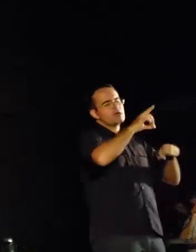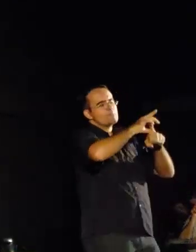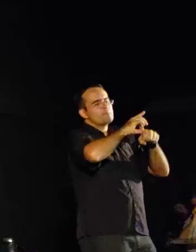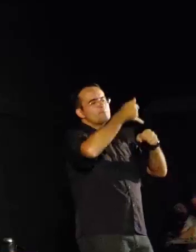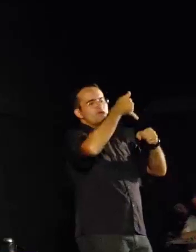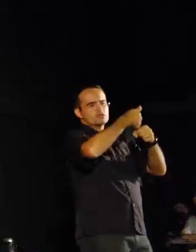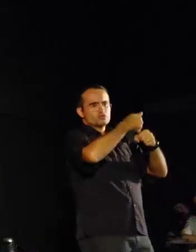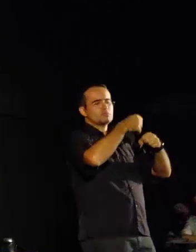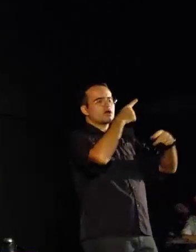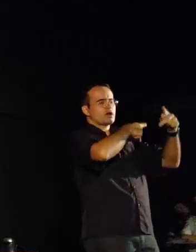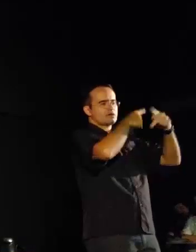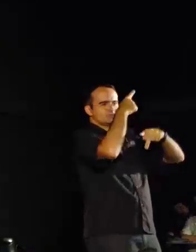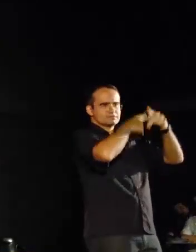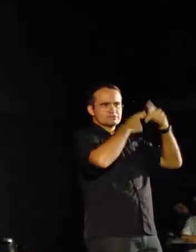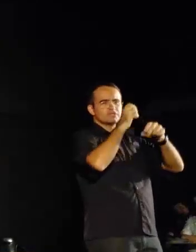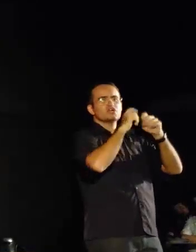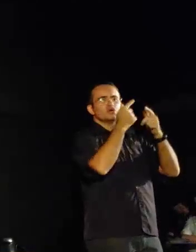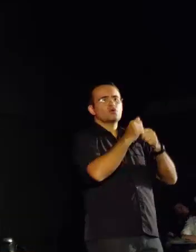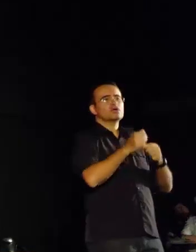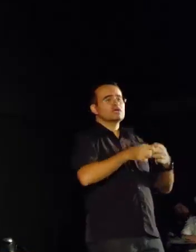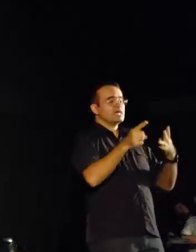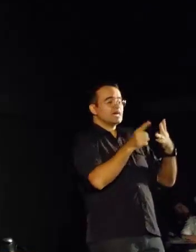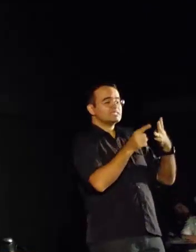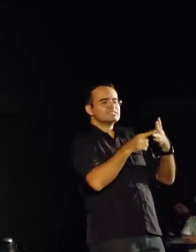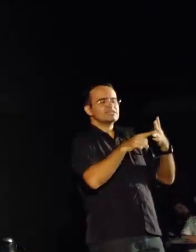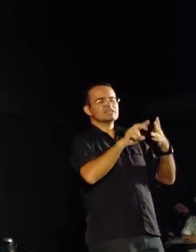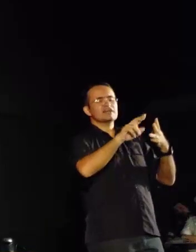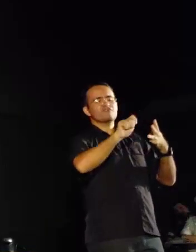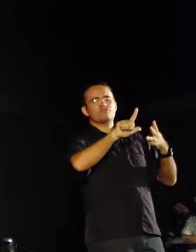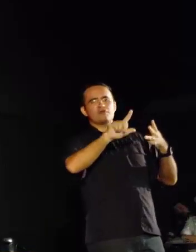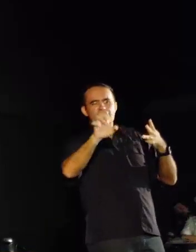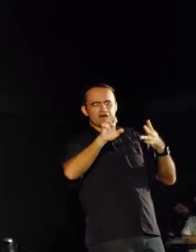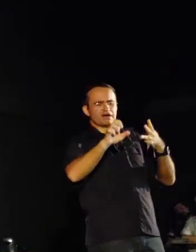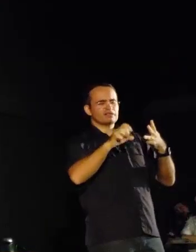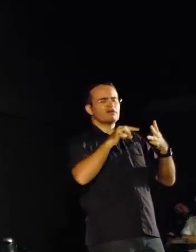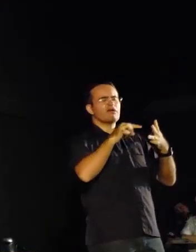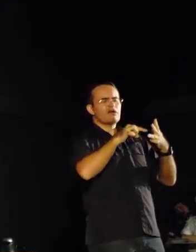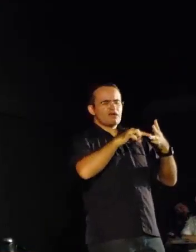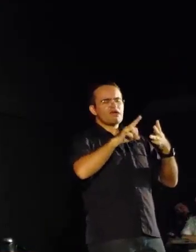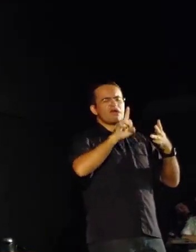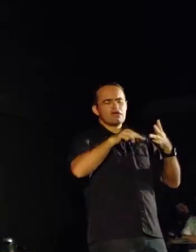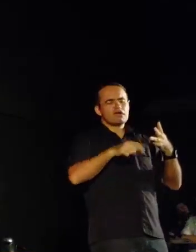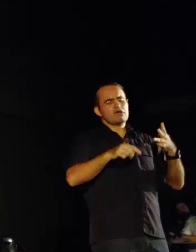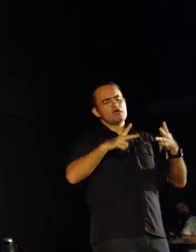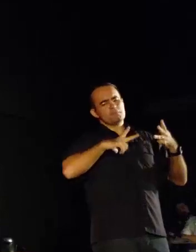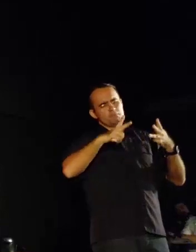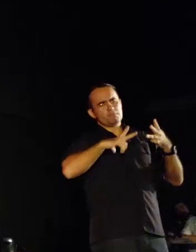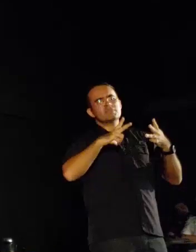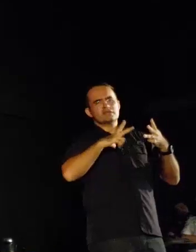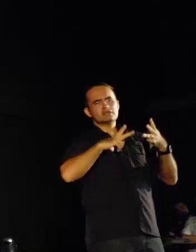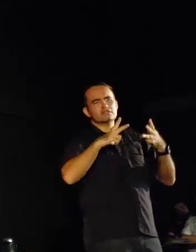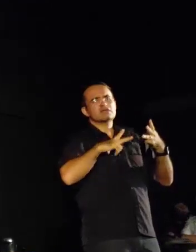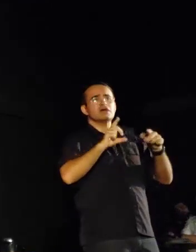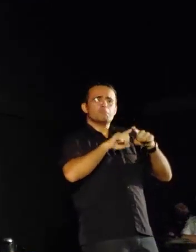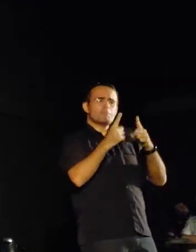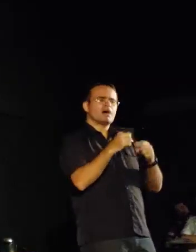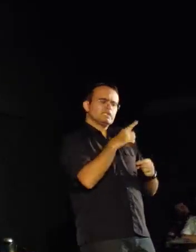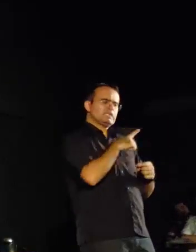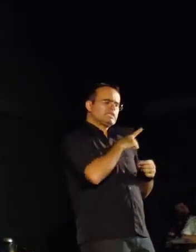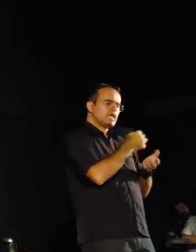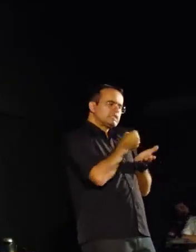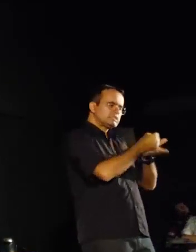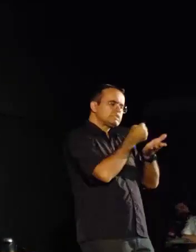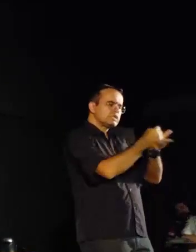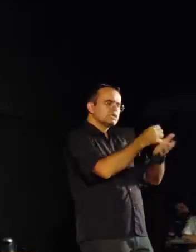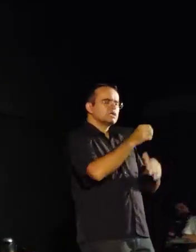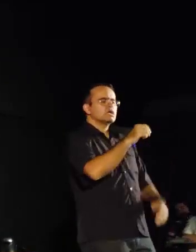terceira, que é a Vale, que é aquela associação de bandidos, ela tem ainda uma presença muito grande via fundos de pensão.